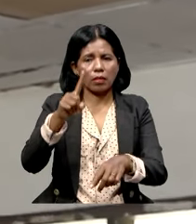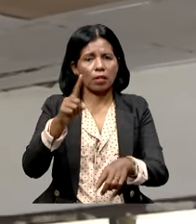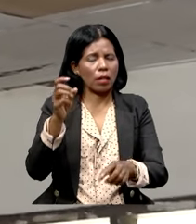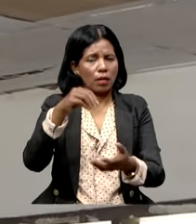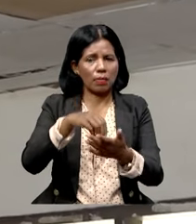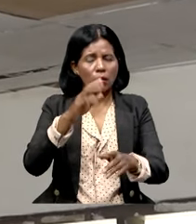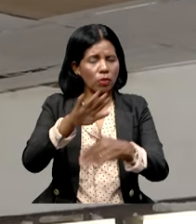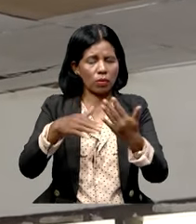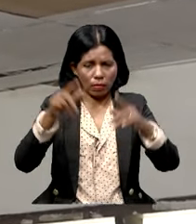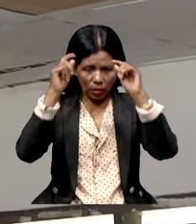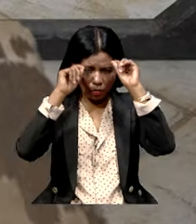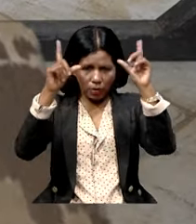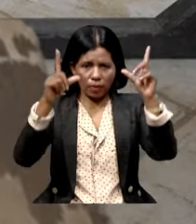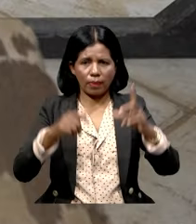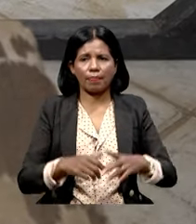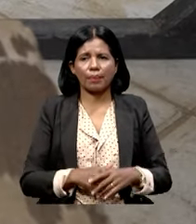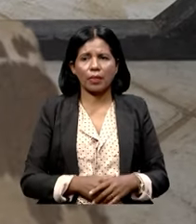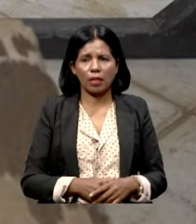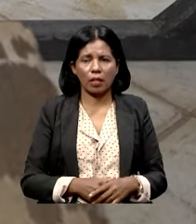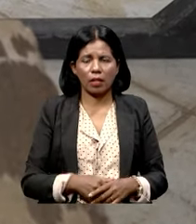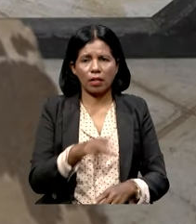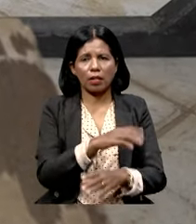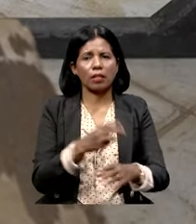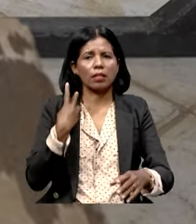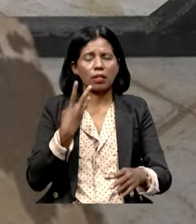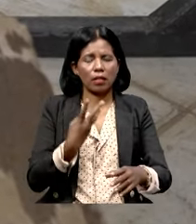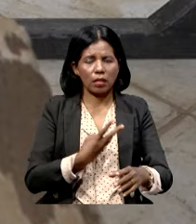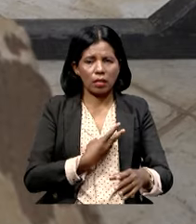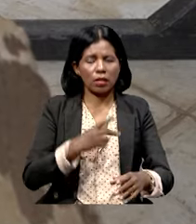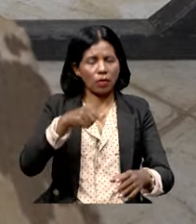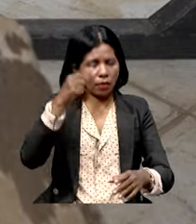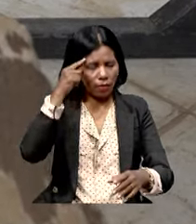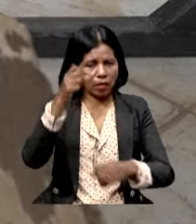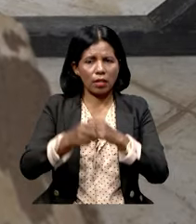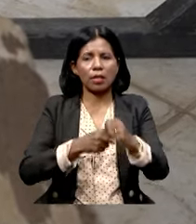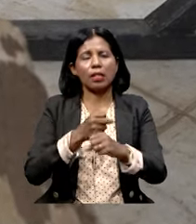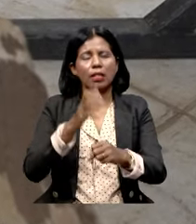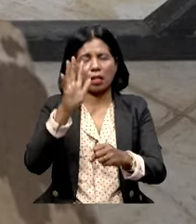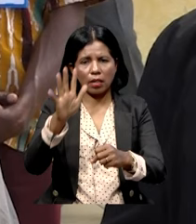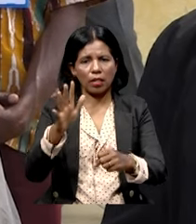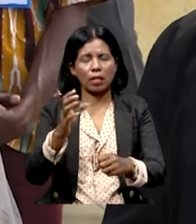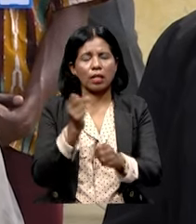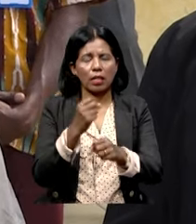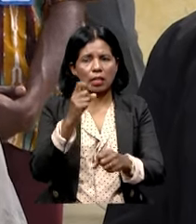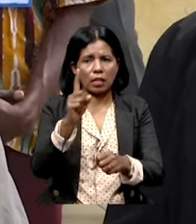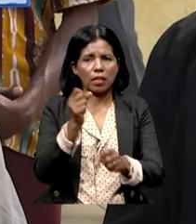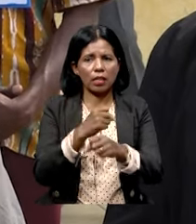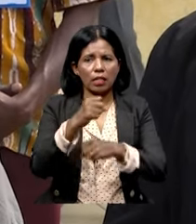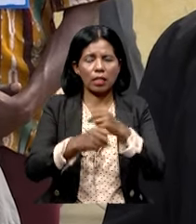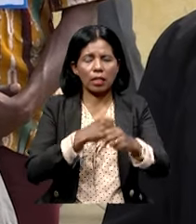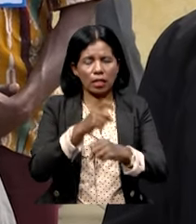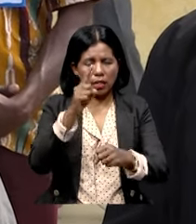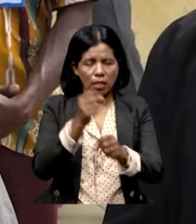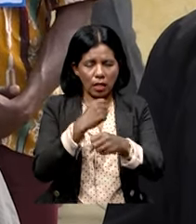outro Timor. Nem faz geralmente governação de Tinalima, Tinalima, Itahalo, Ituan, Itahalo,